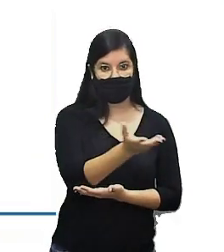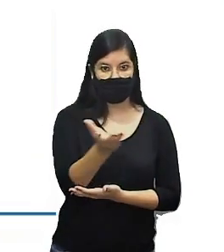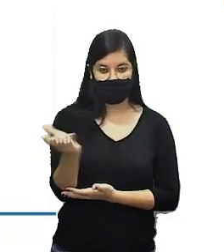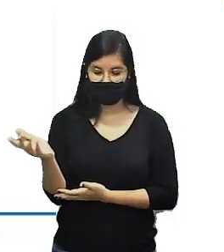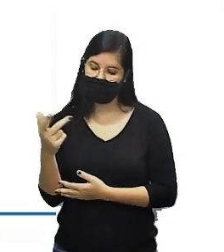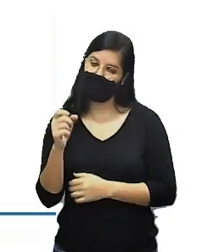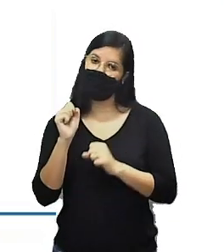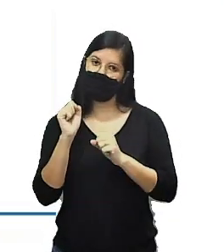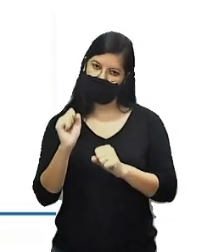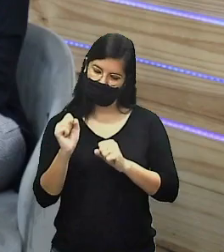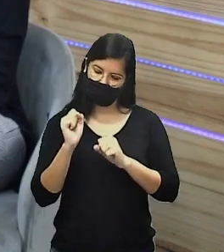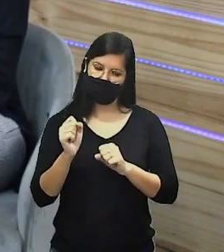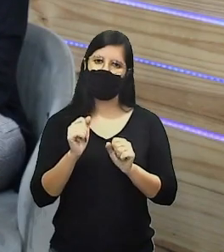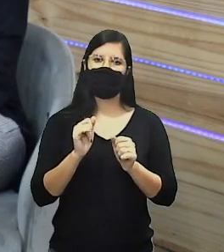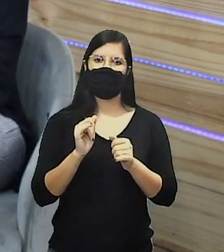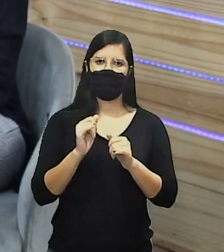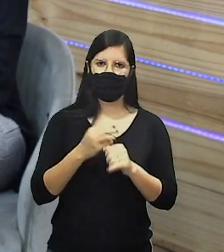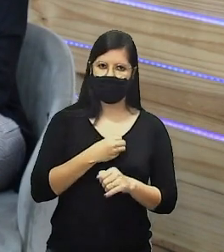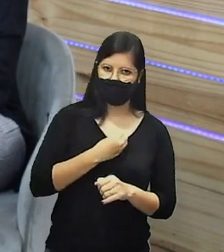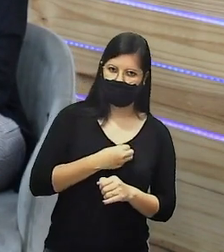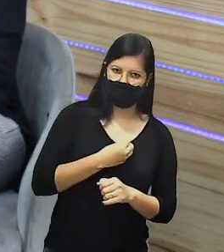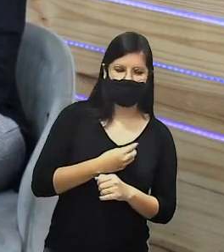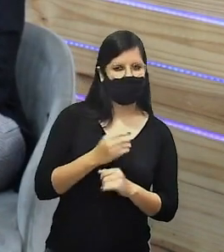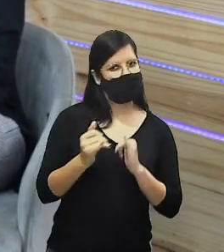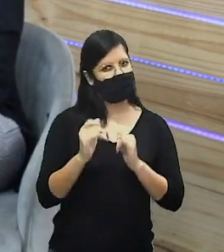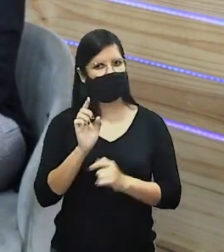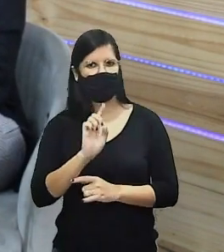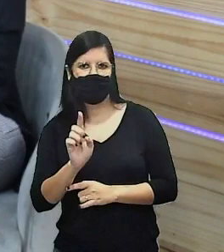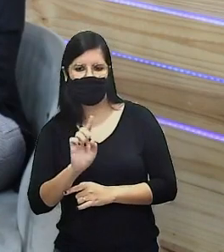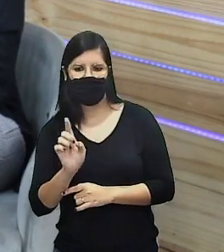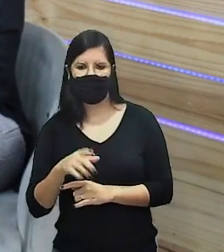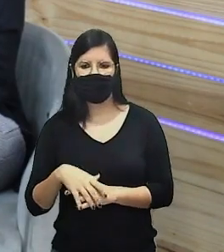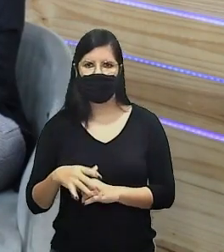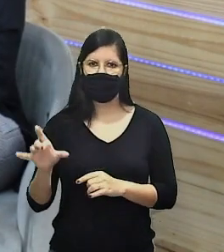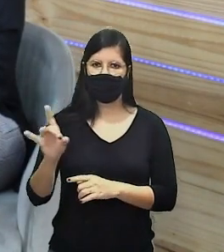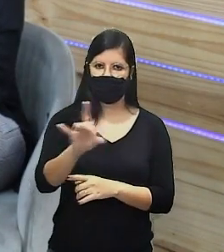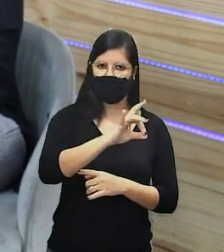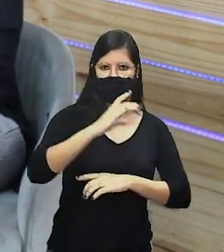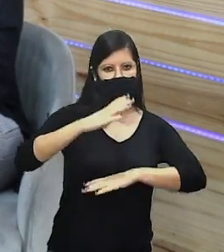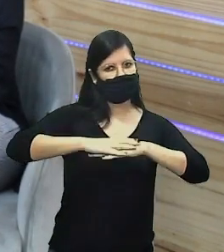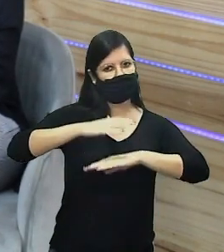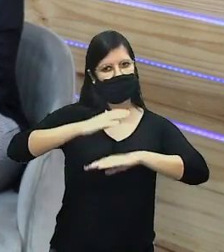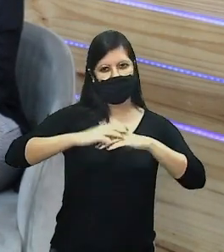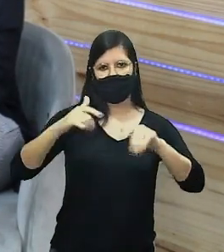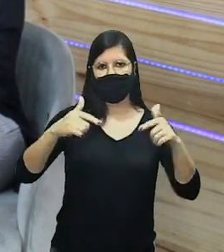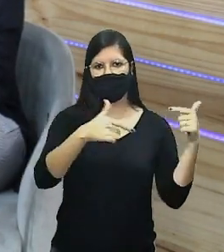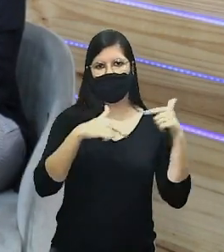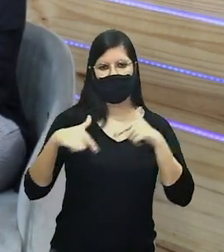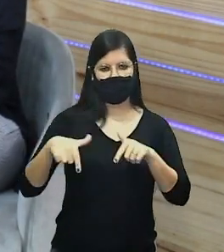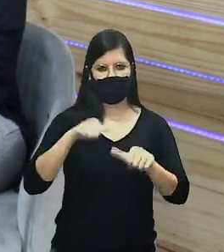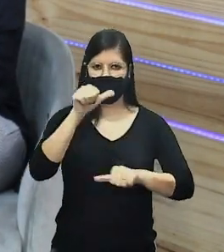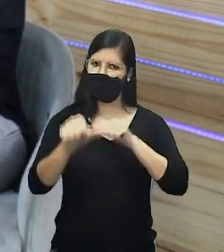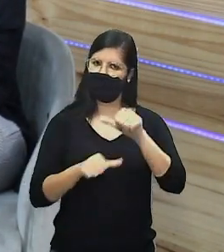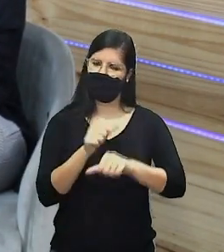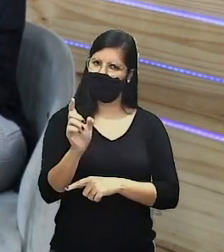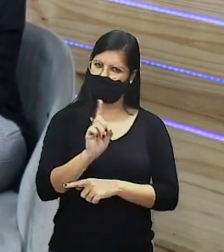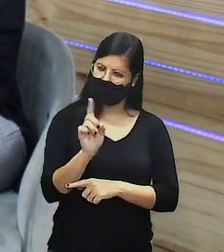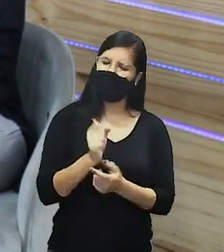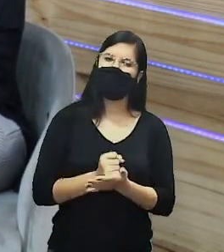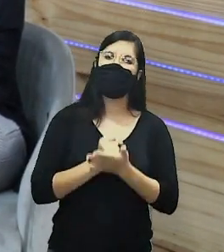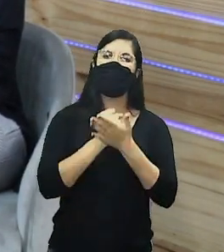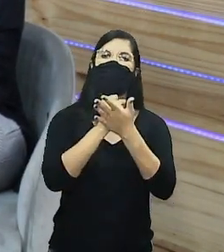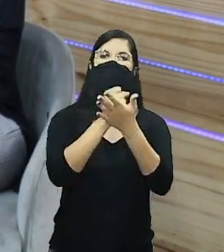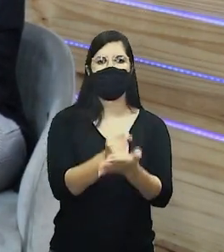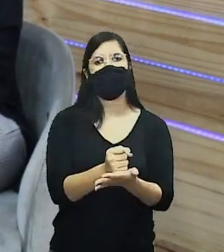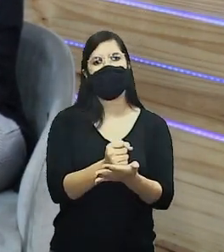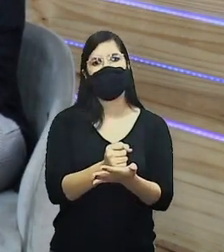no online, seja no offline. Cada um vai fazer a sua parte. A gente não Exato. tem a pretensão de mudar, né? Não, Mas qual é a nossa contribuição? a